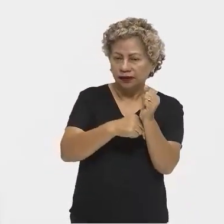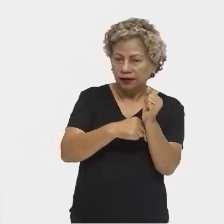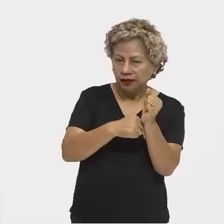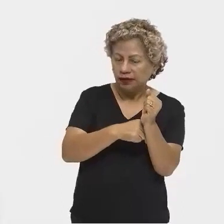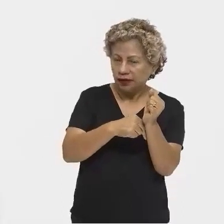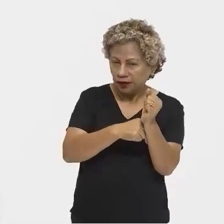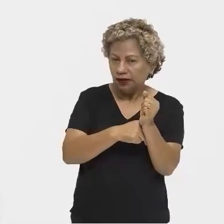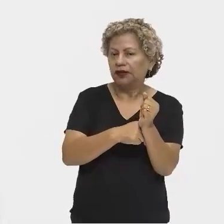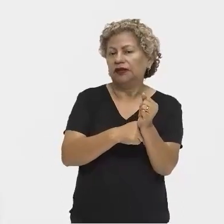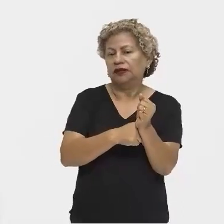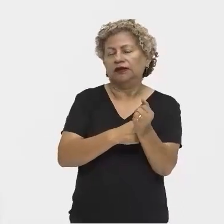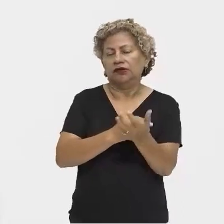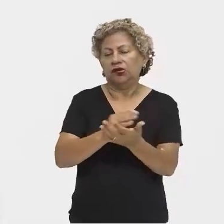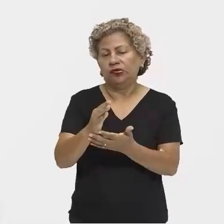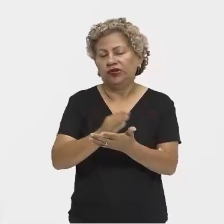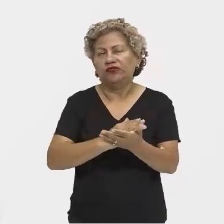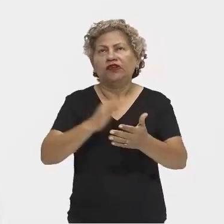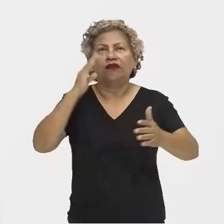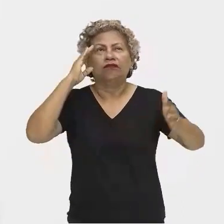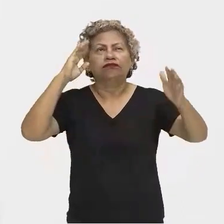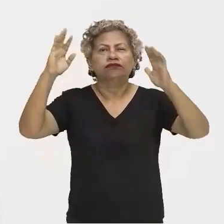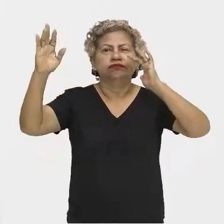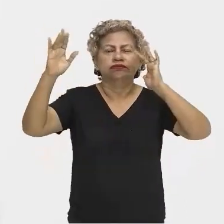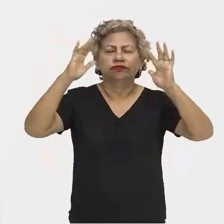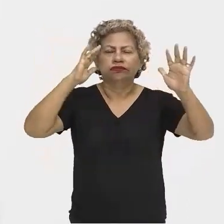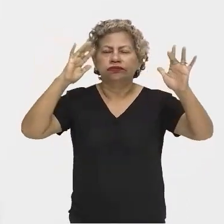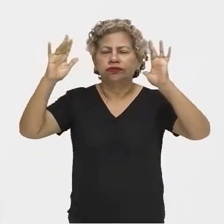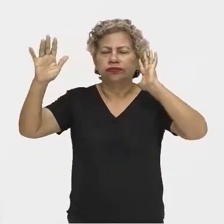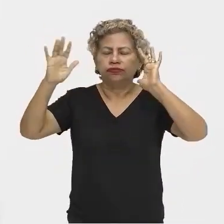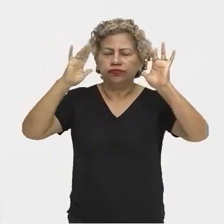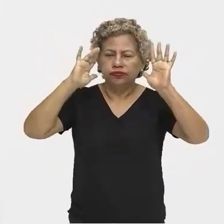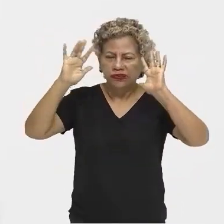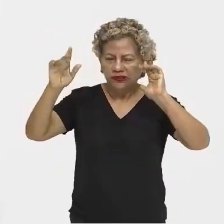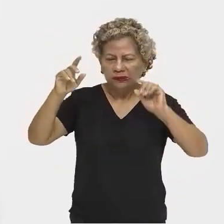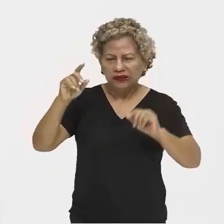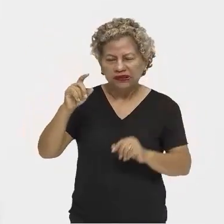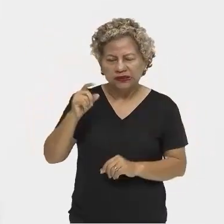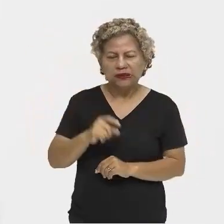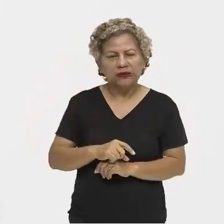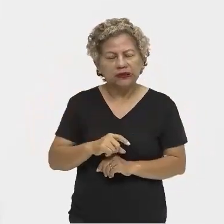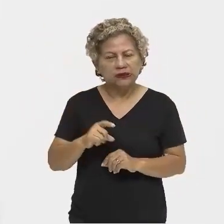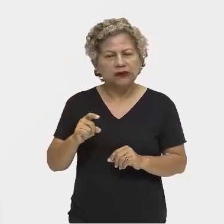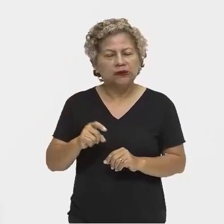vezes, nós fantasiamos coisas catastróficas e elas não